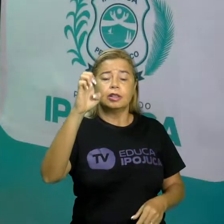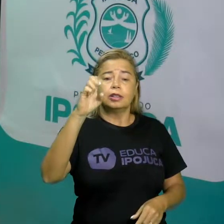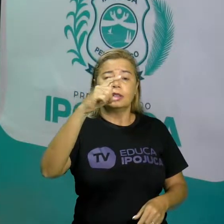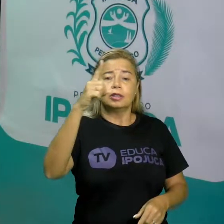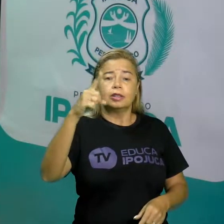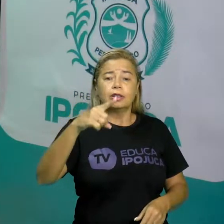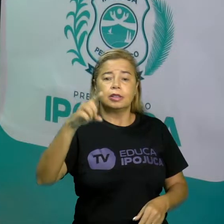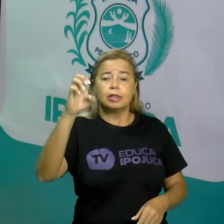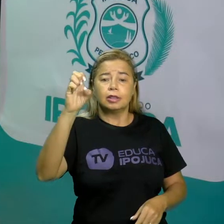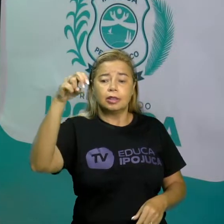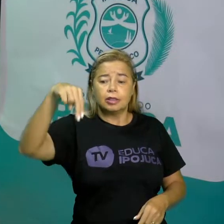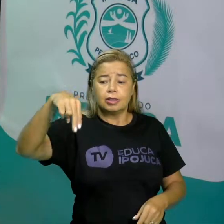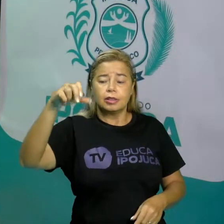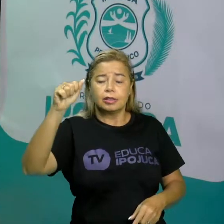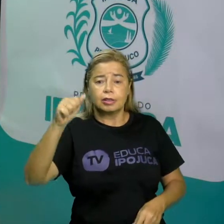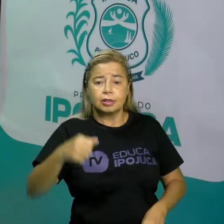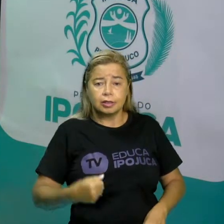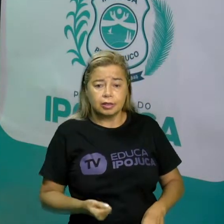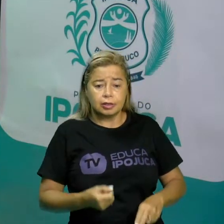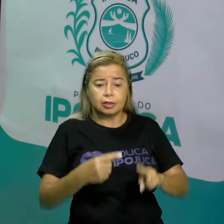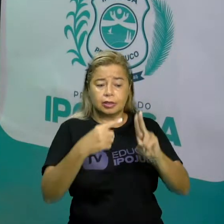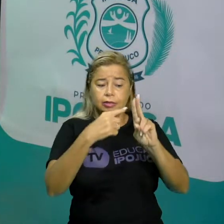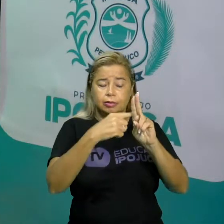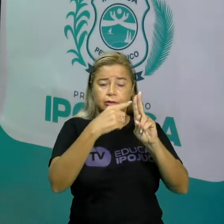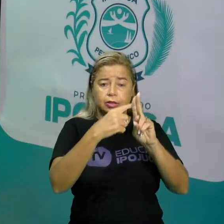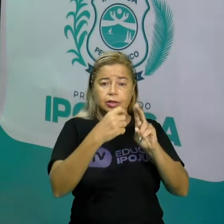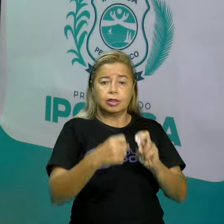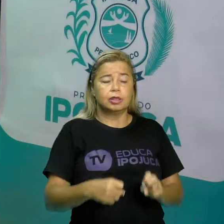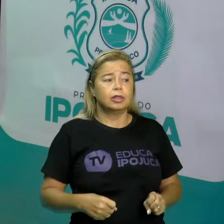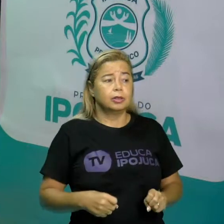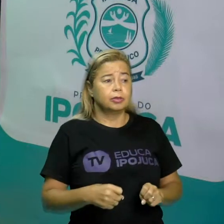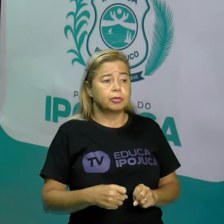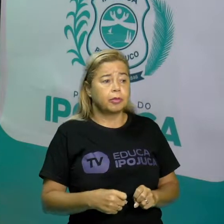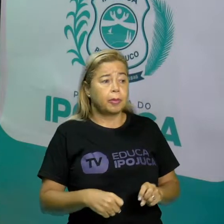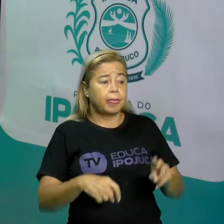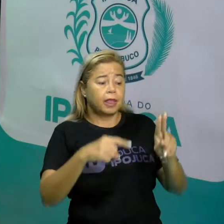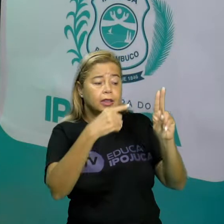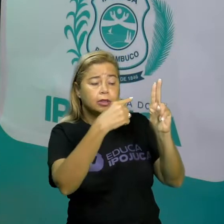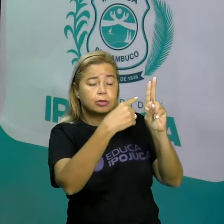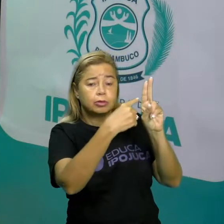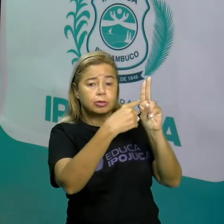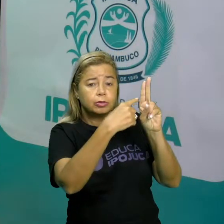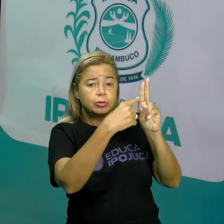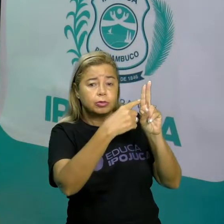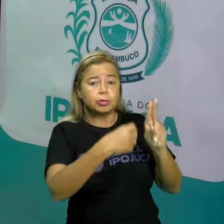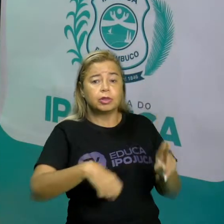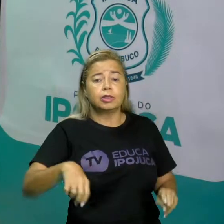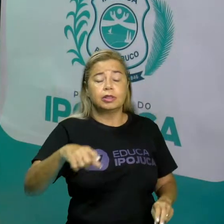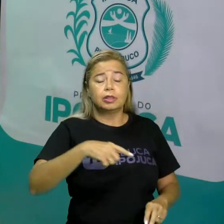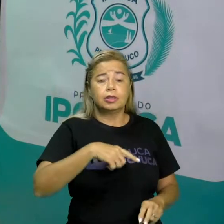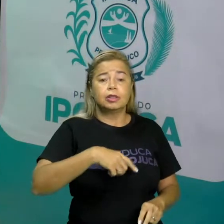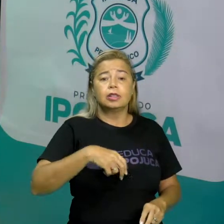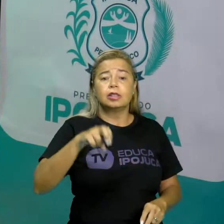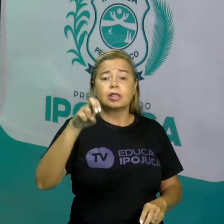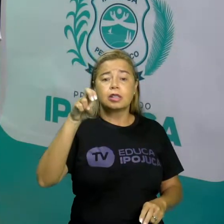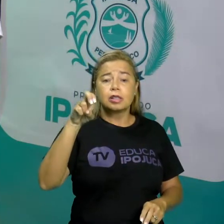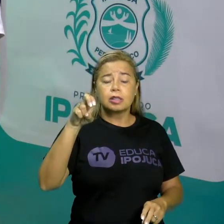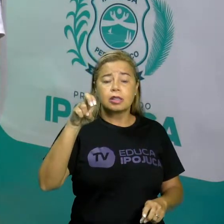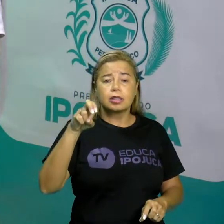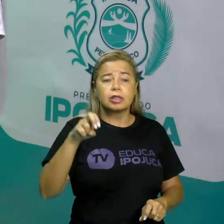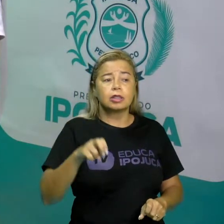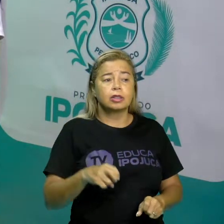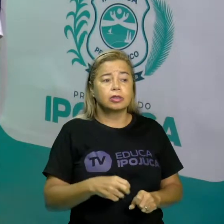tenho uma unidade, tenho 5 unidades, que é como se você tivesse, vamos pensar um